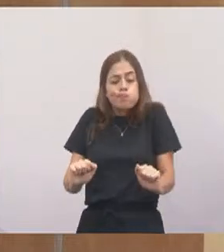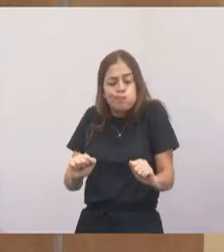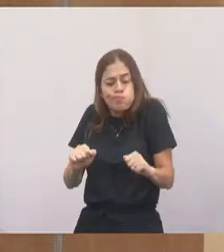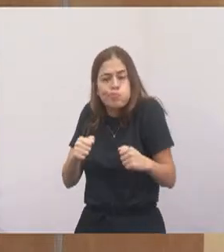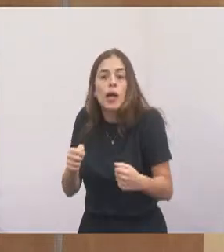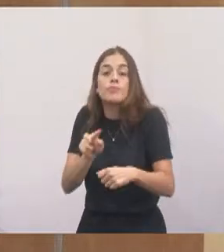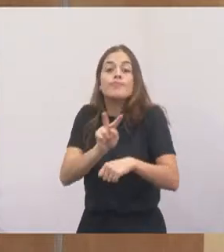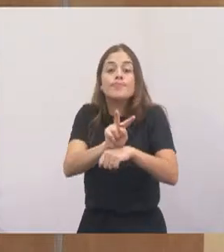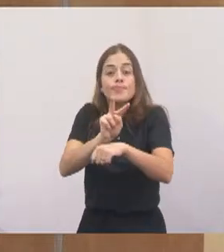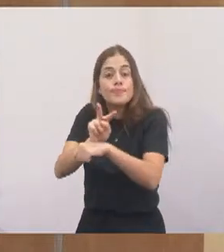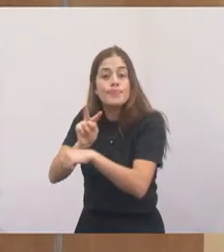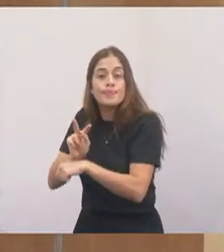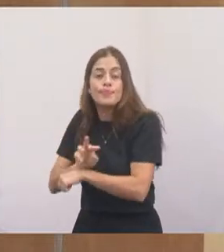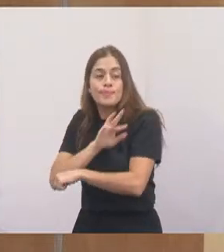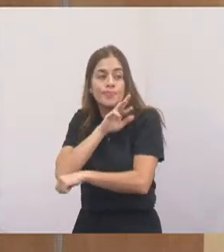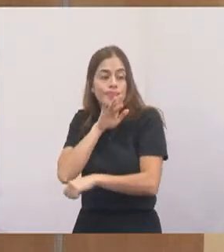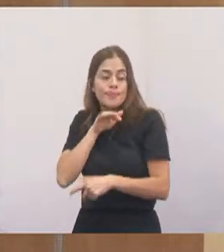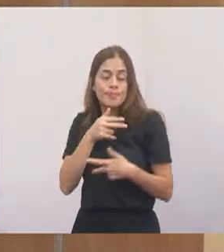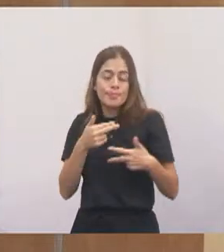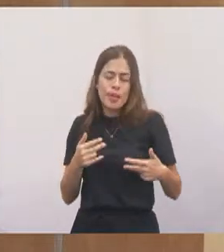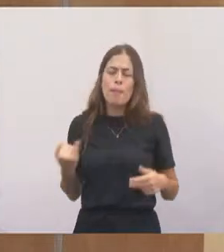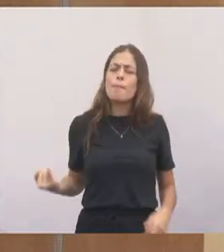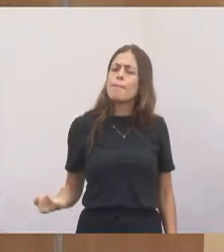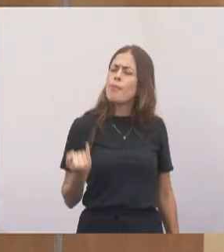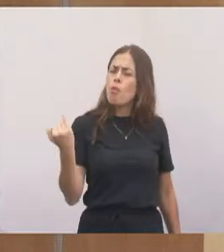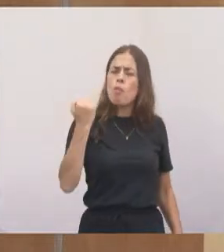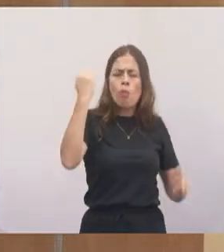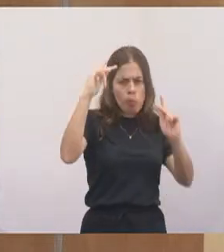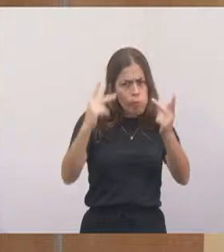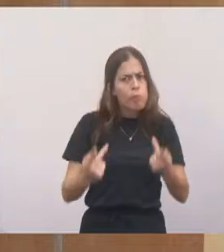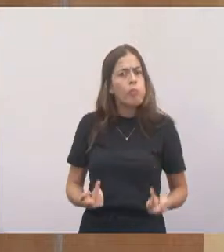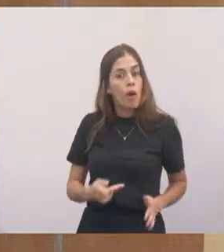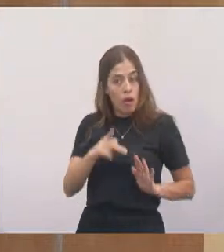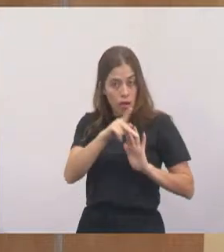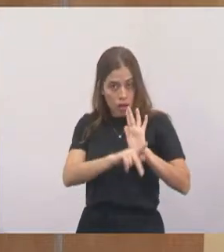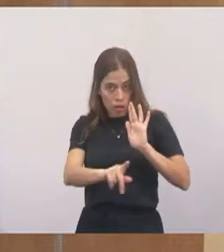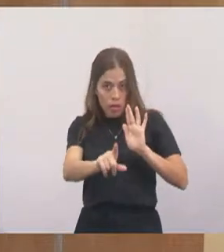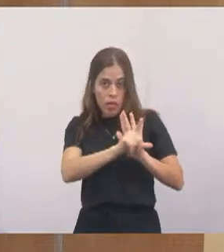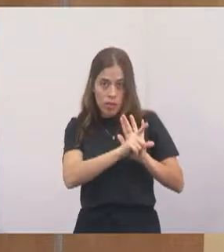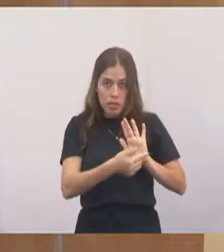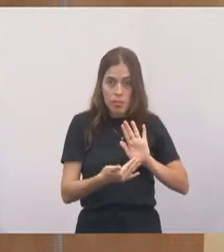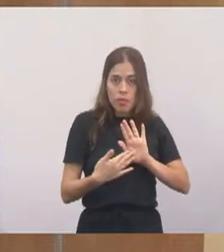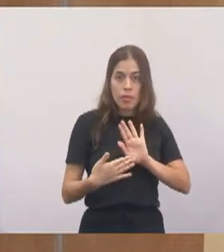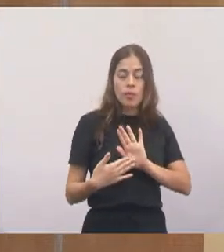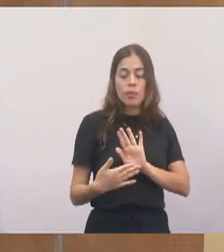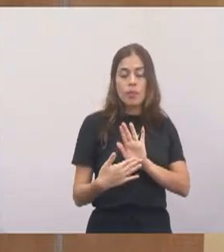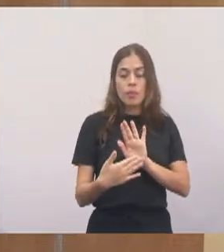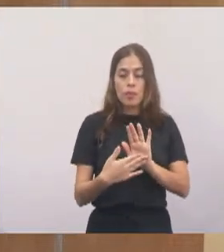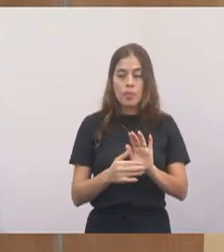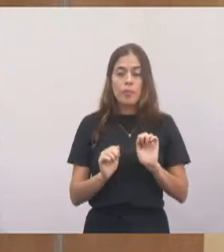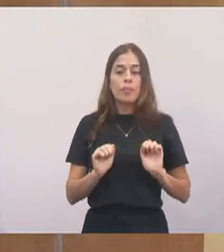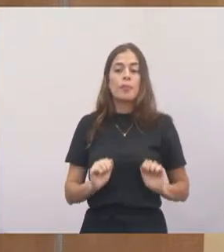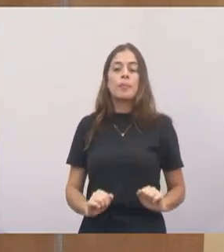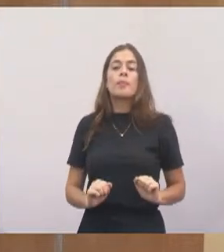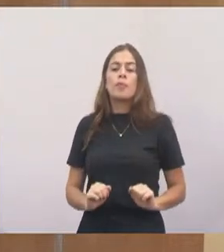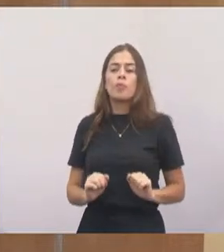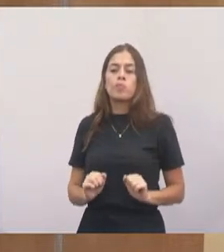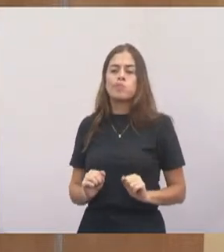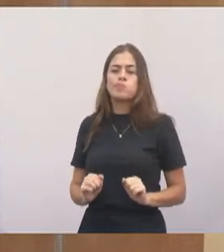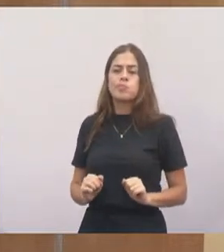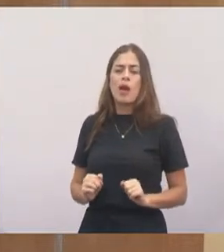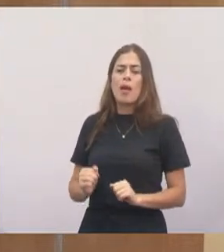aos cuidados com animais, é importante reconhecer que o projeto de lei proposto pode afetar diretamente